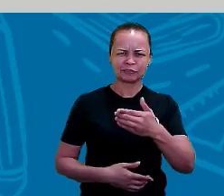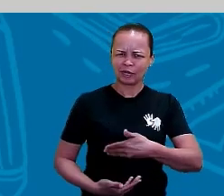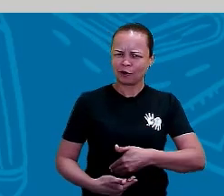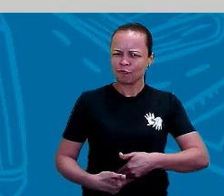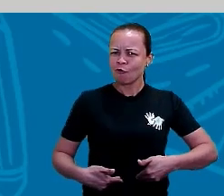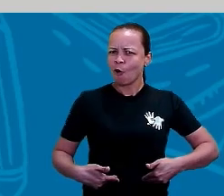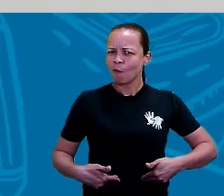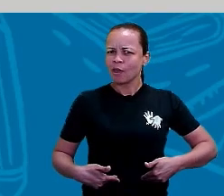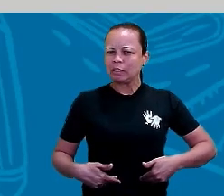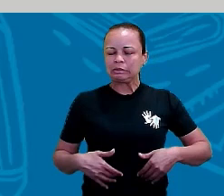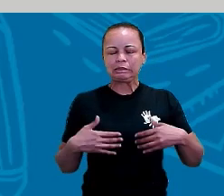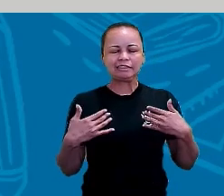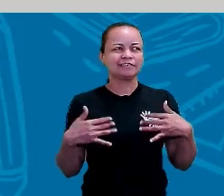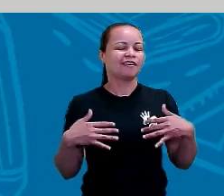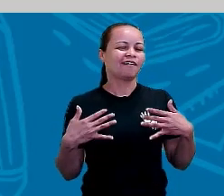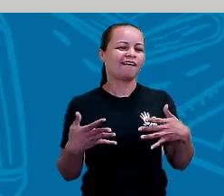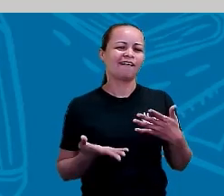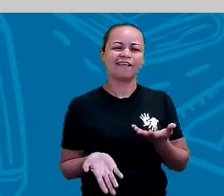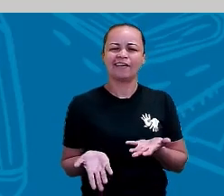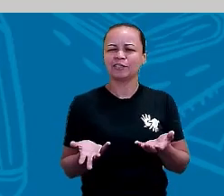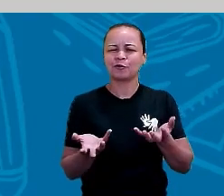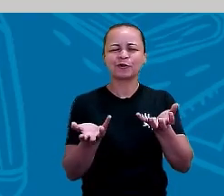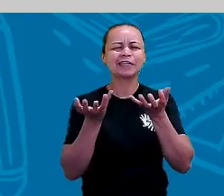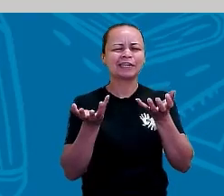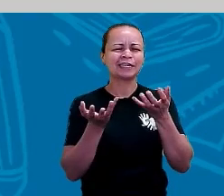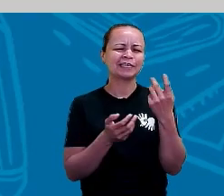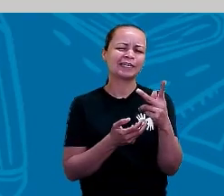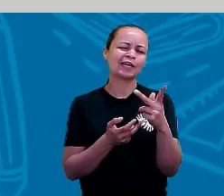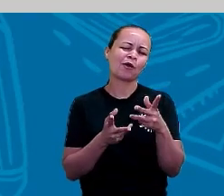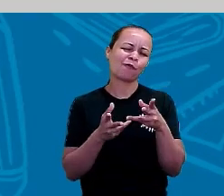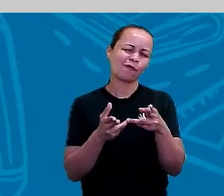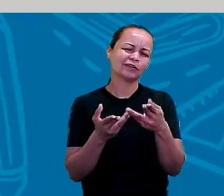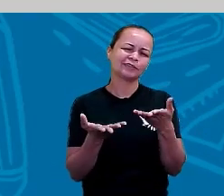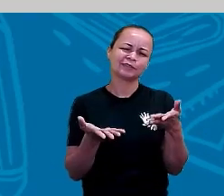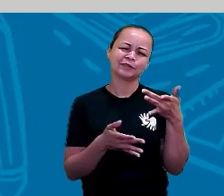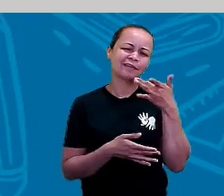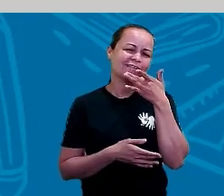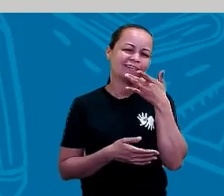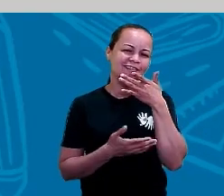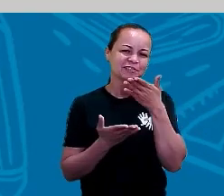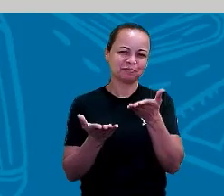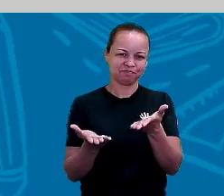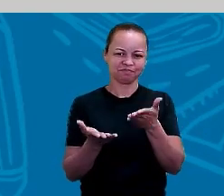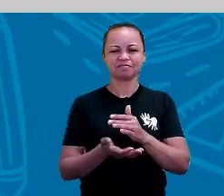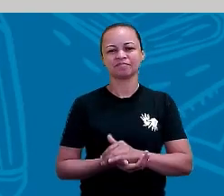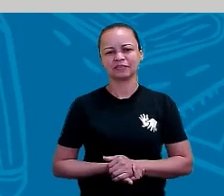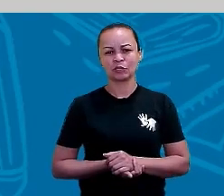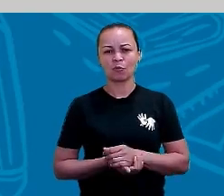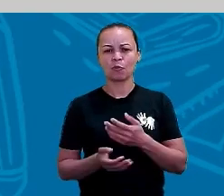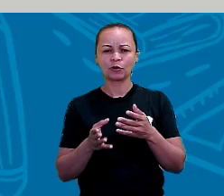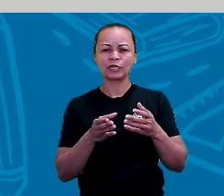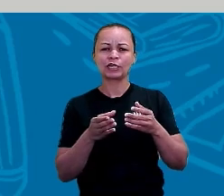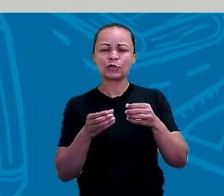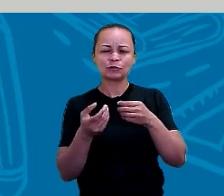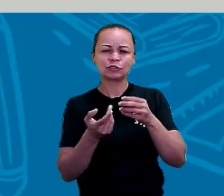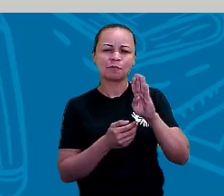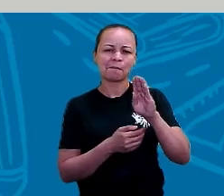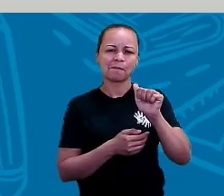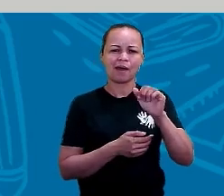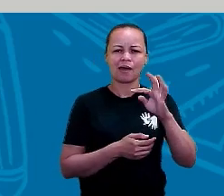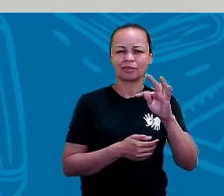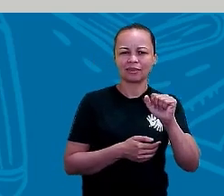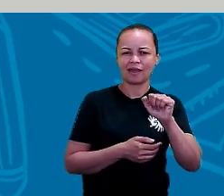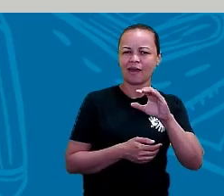agora? Nossa, meu Deus, como eu queria um desse. Quem não queria agora, não é verdade? Com um pouquinho de batata frita. Eita,